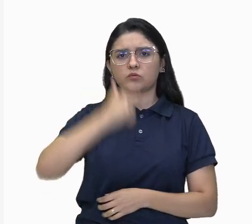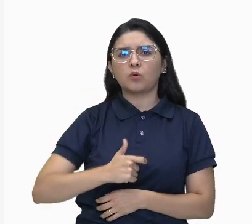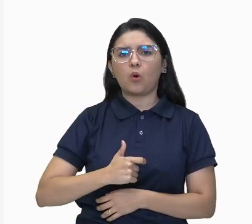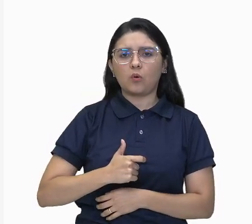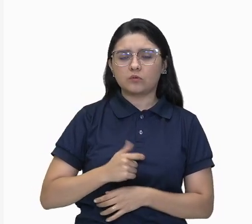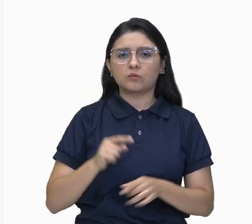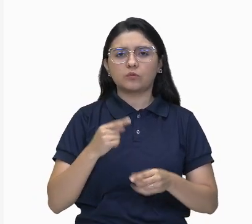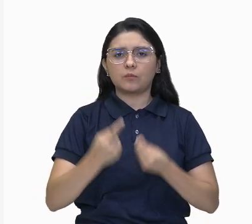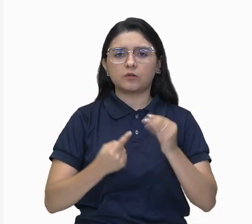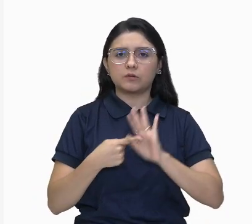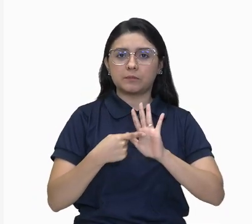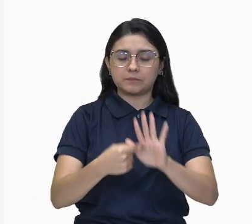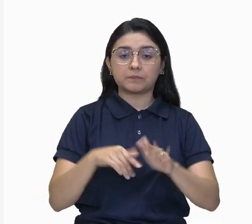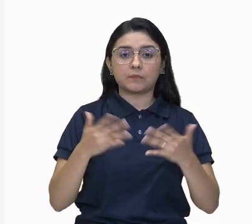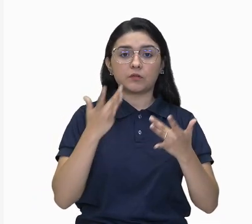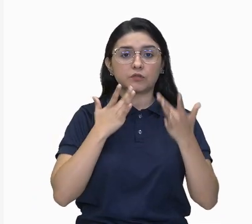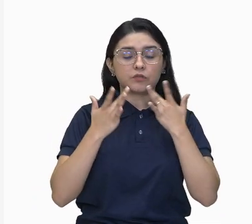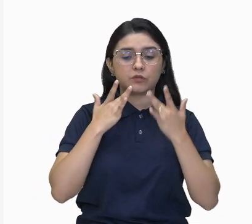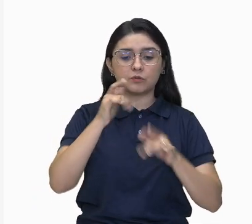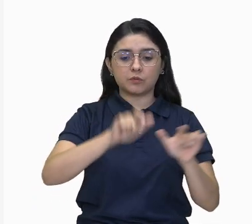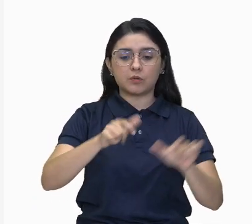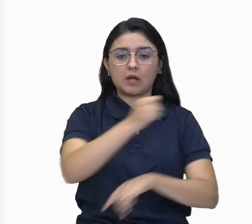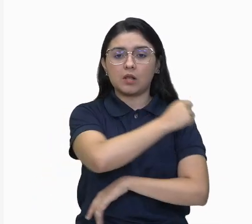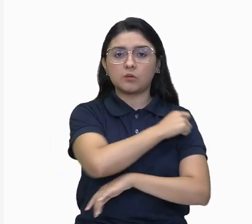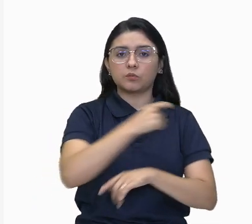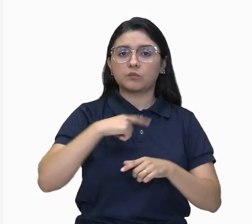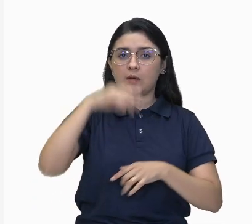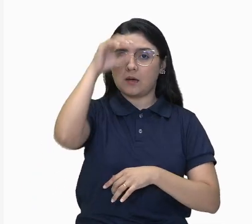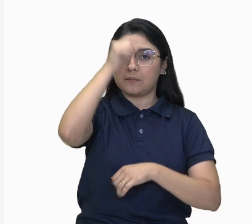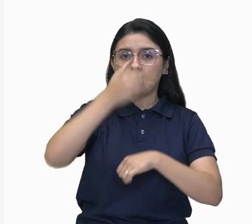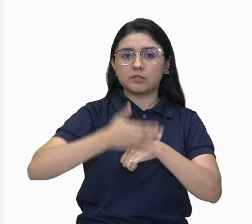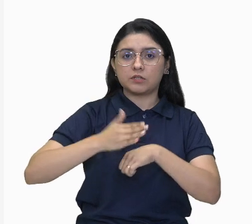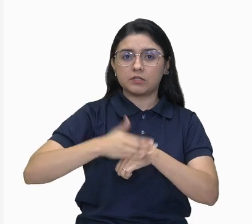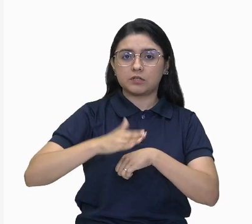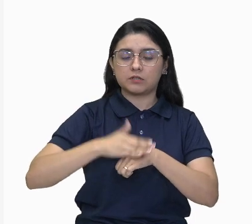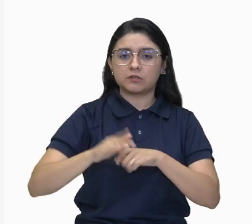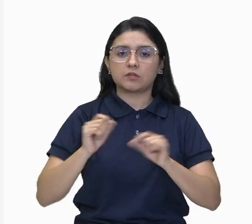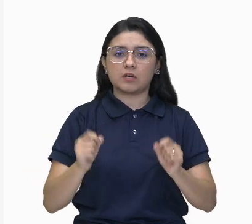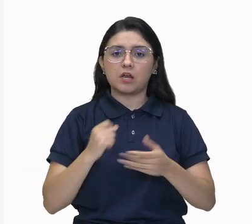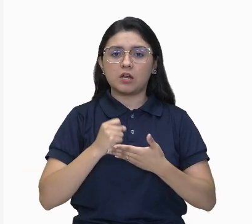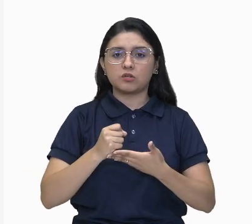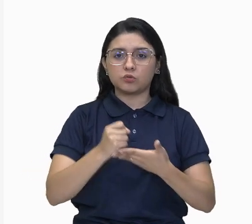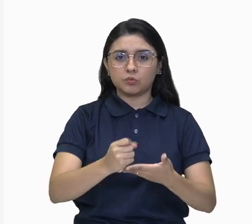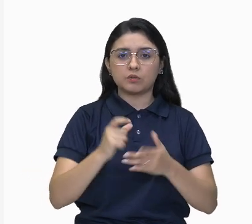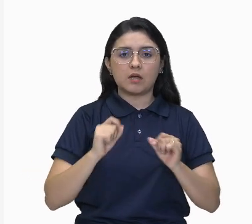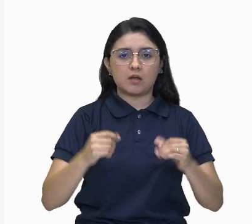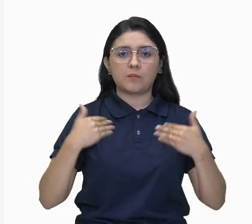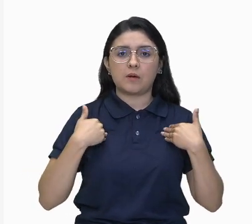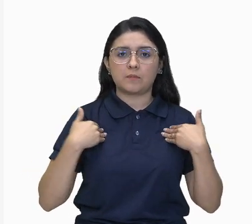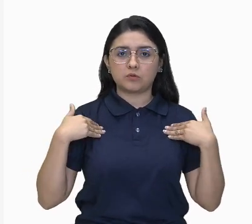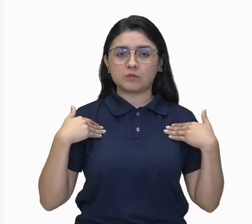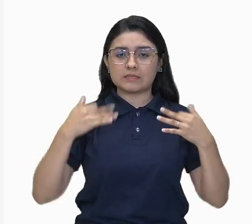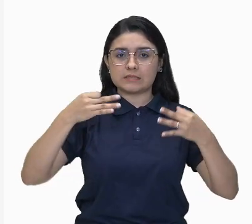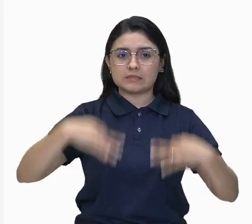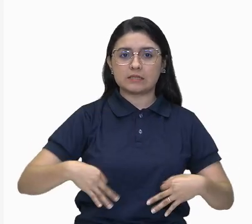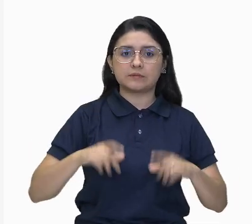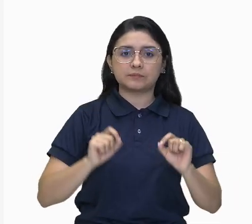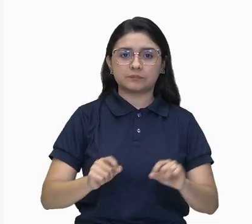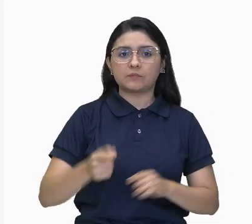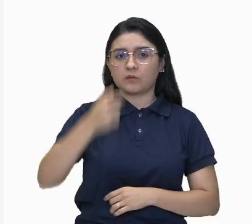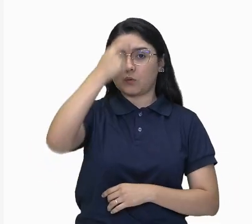mensagens. No teatro, os alunos aprendem exercícios que ajudam a desenvolver uma postura adequada, como